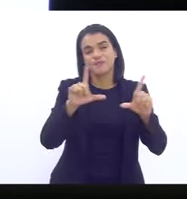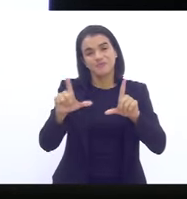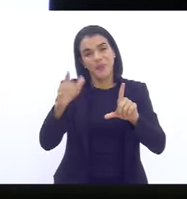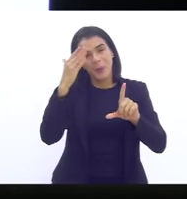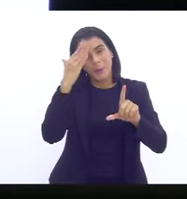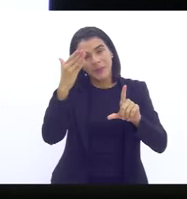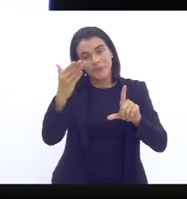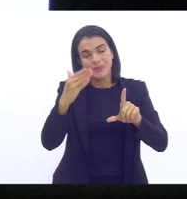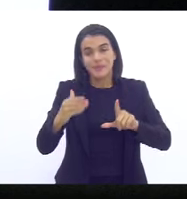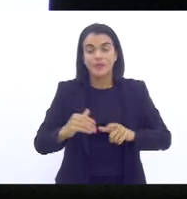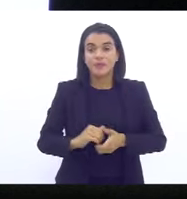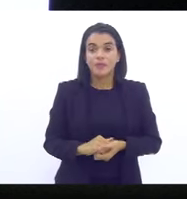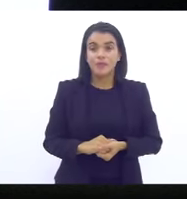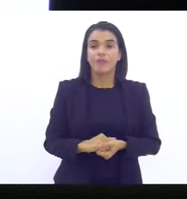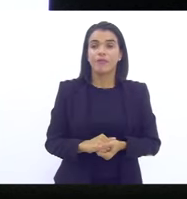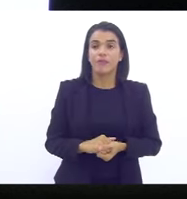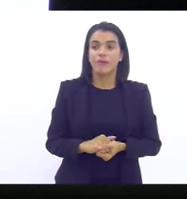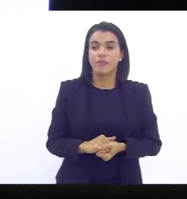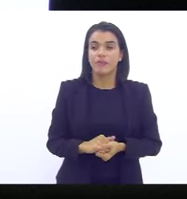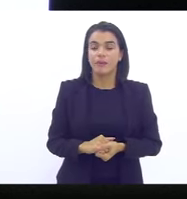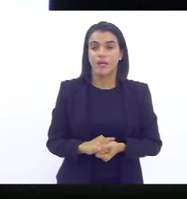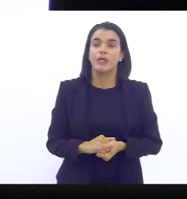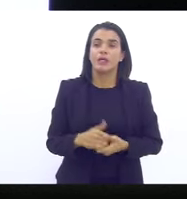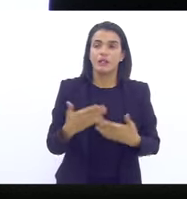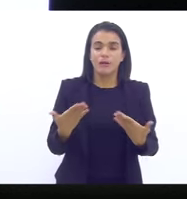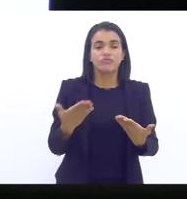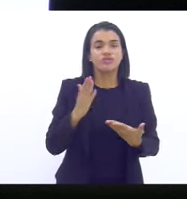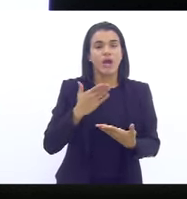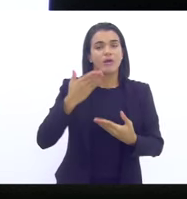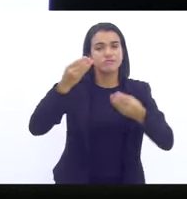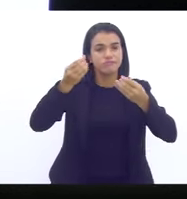Obrigada. Como comentado,